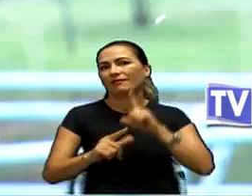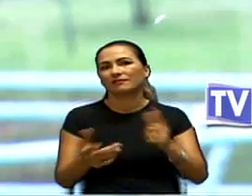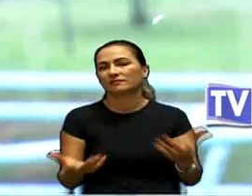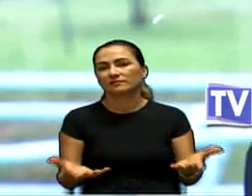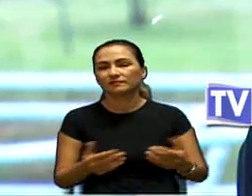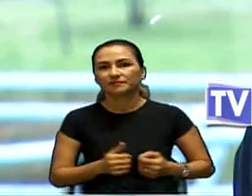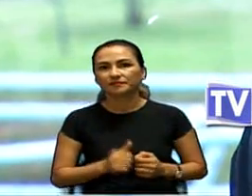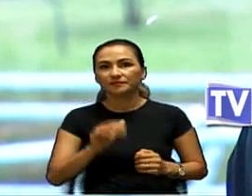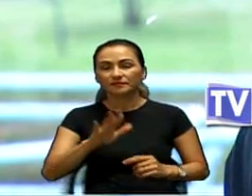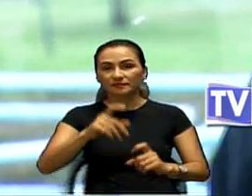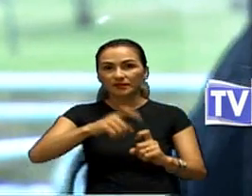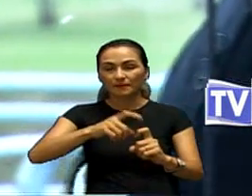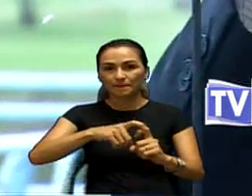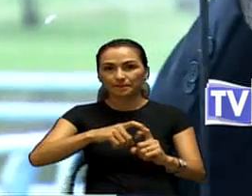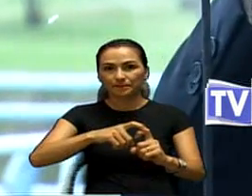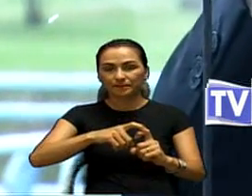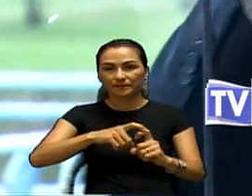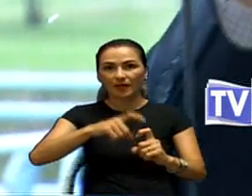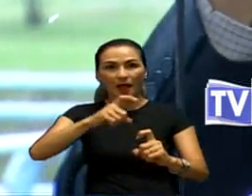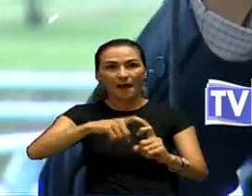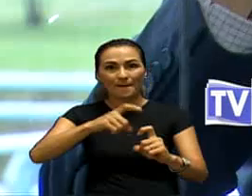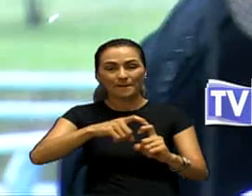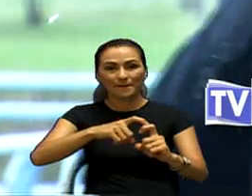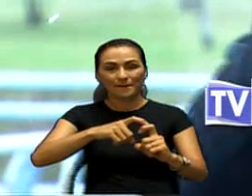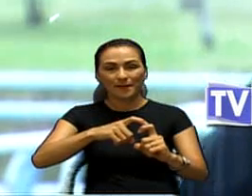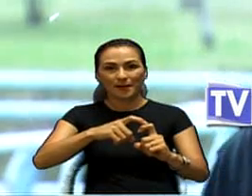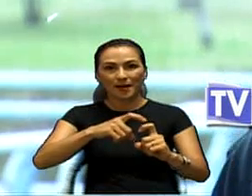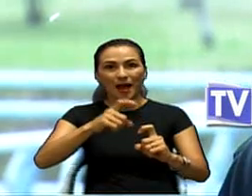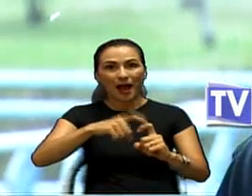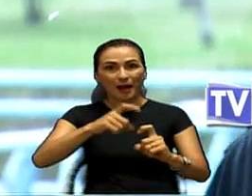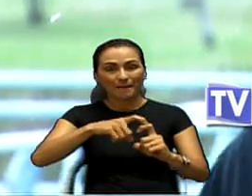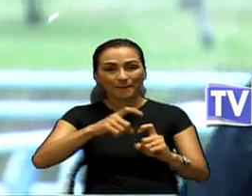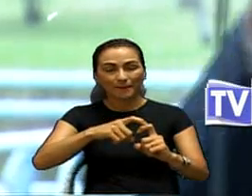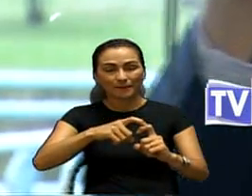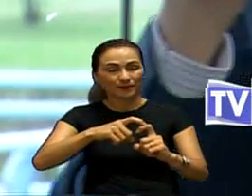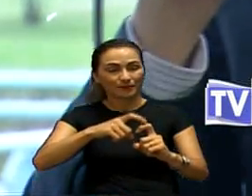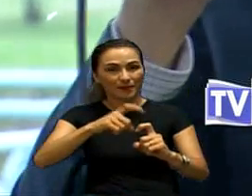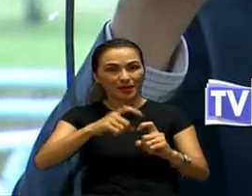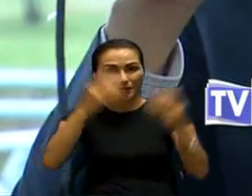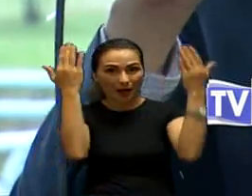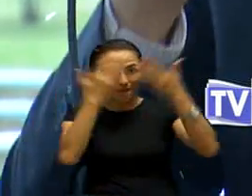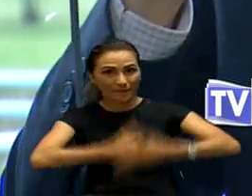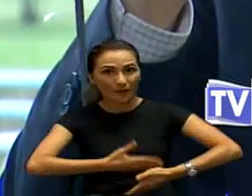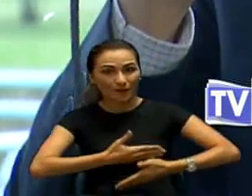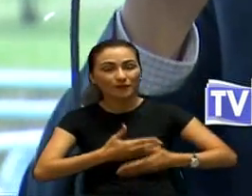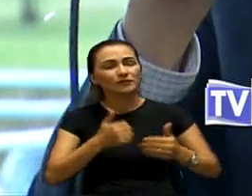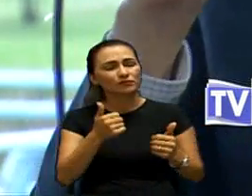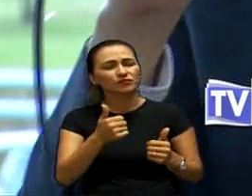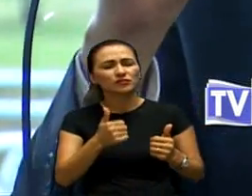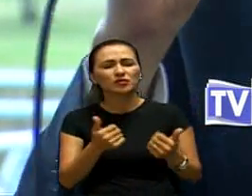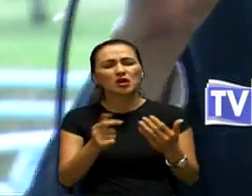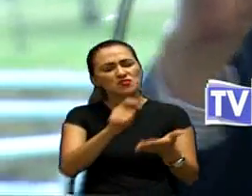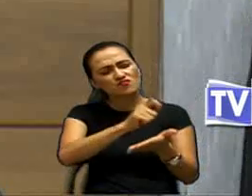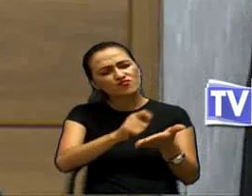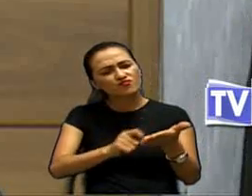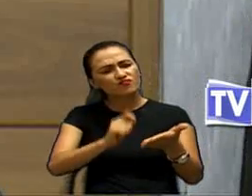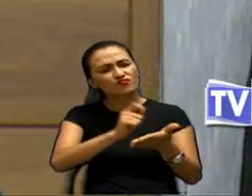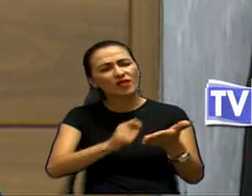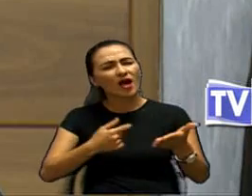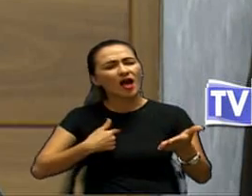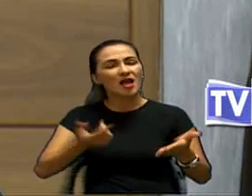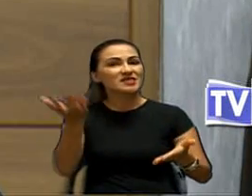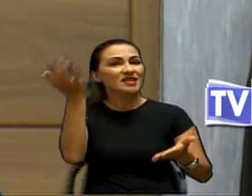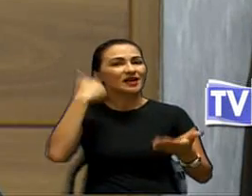prova, psicologicamente, eles se sentem mais tranquilos do que a gente que não é da casa, e eles passam mais do que a gente, ou se tem alguma outra coisa, eu não sei, eu não posso